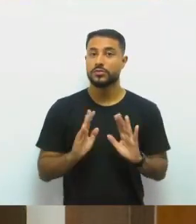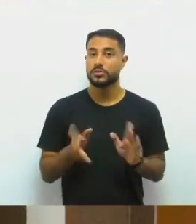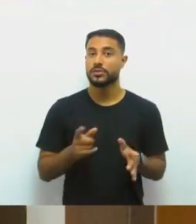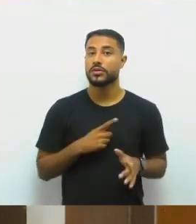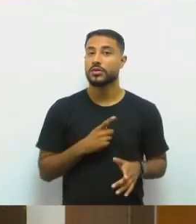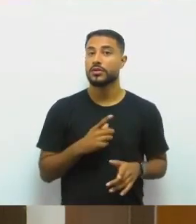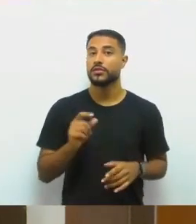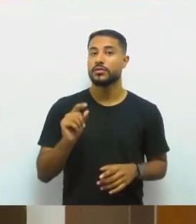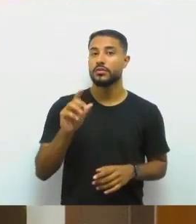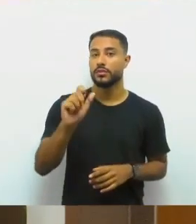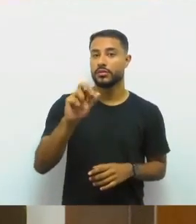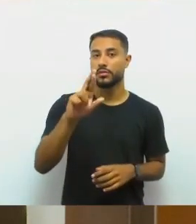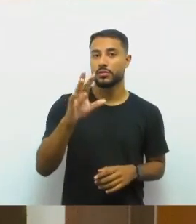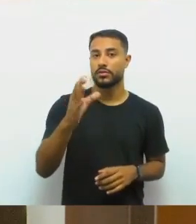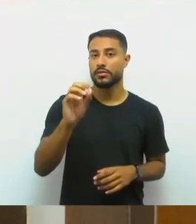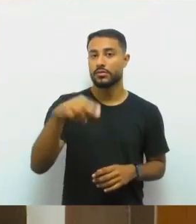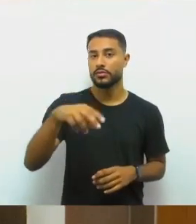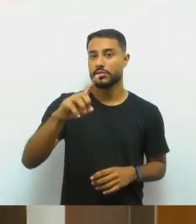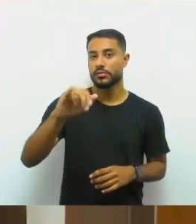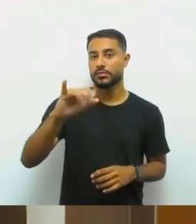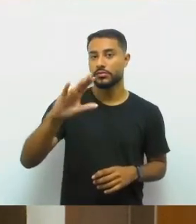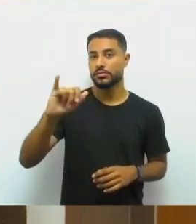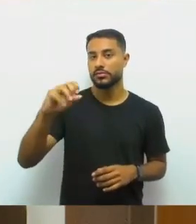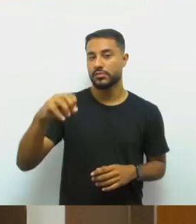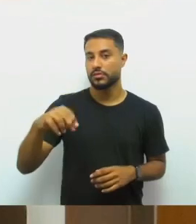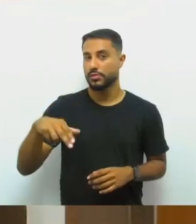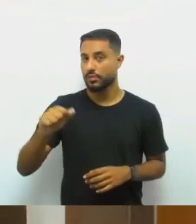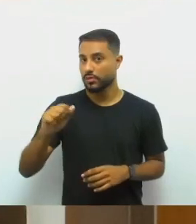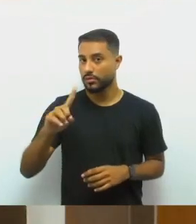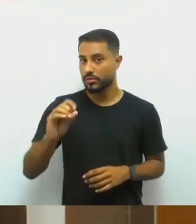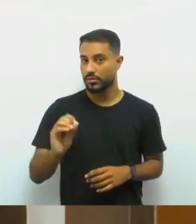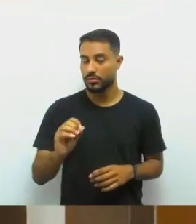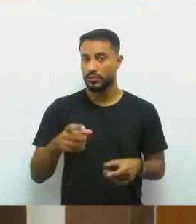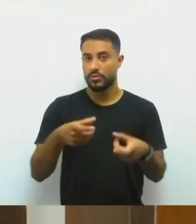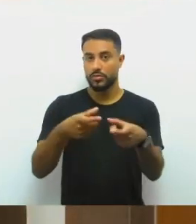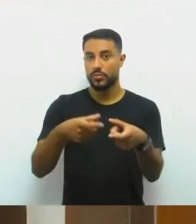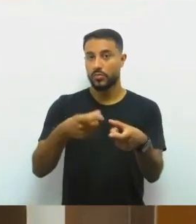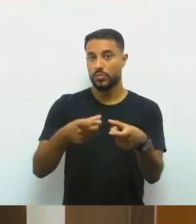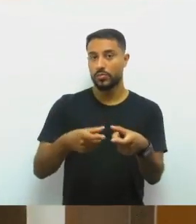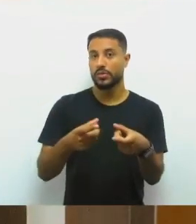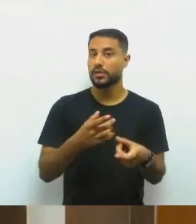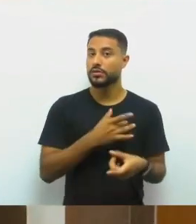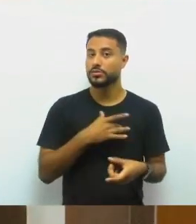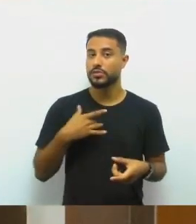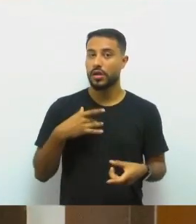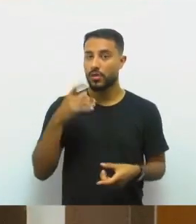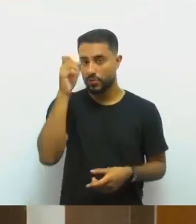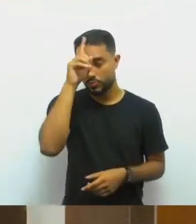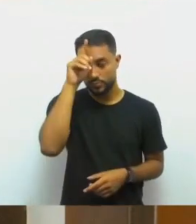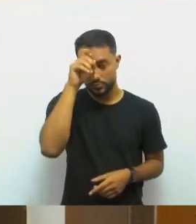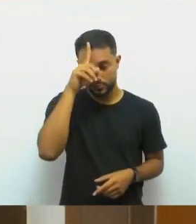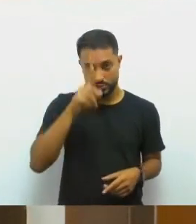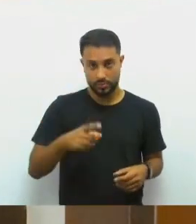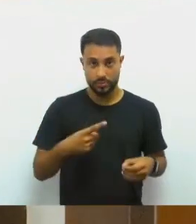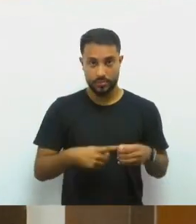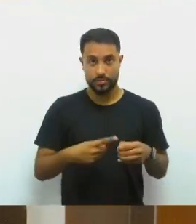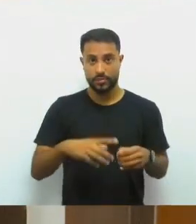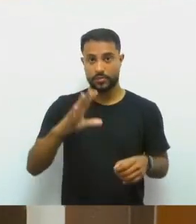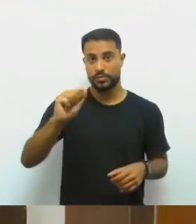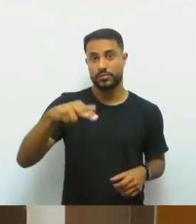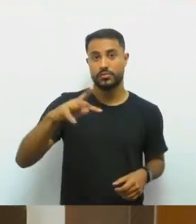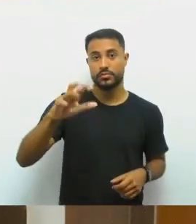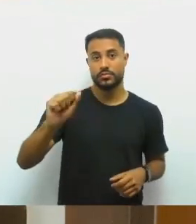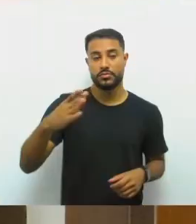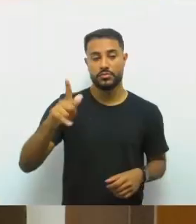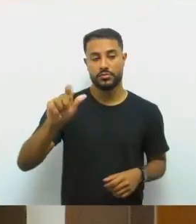na farmácia, no novo posto de saúde, lá no bairro do Cantagalo. A Danúbia não chegou ainda, mas está